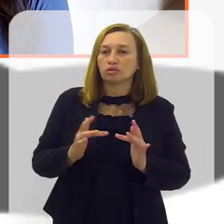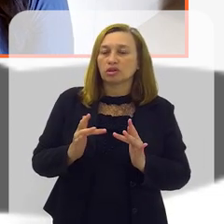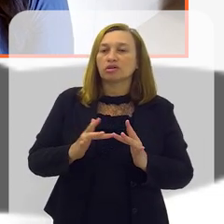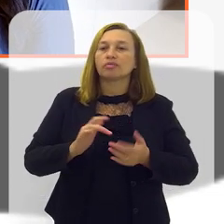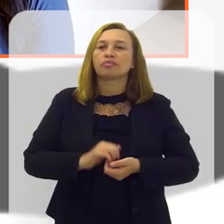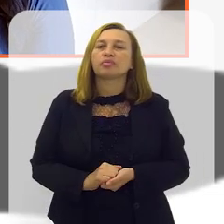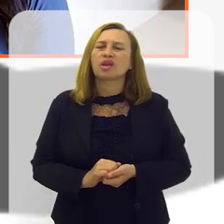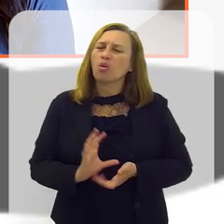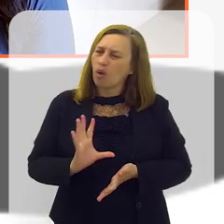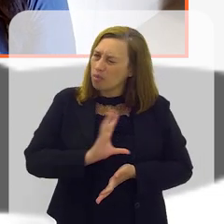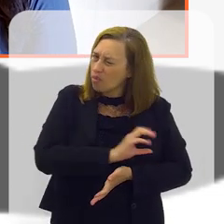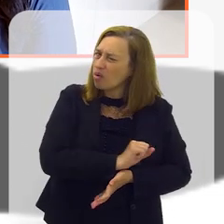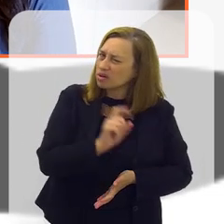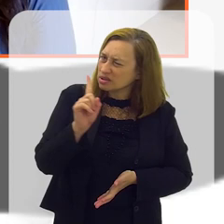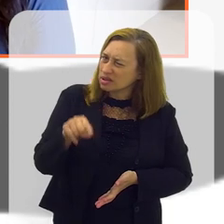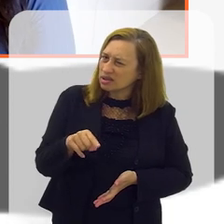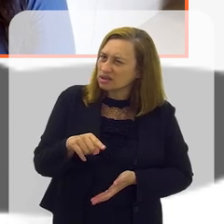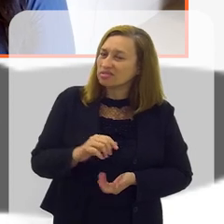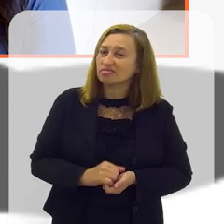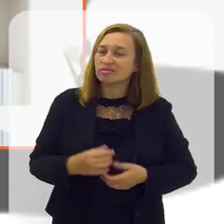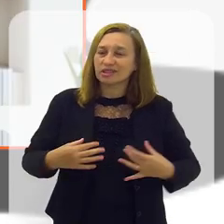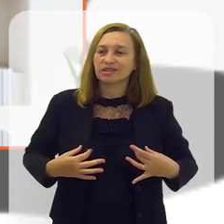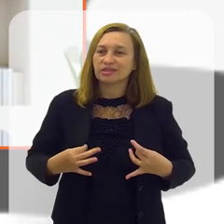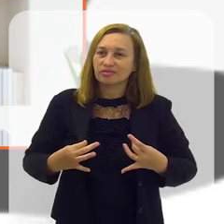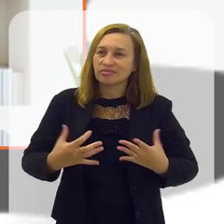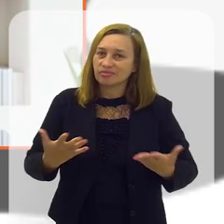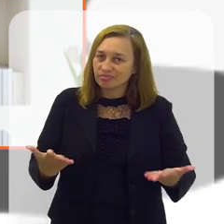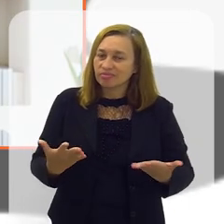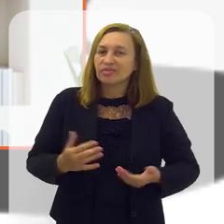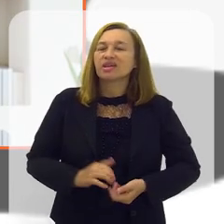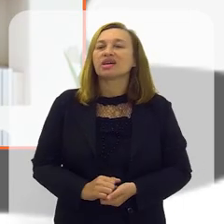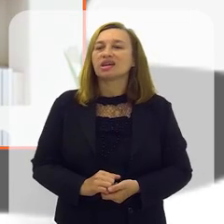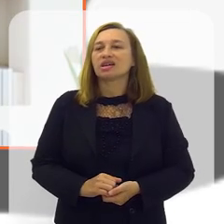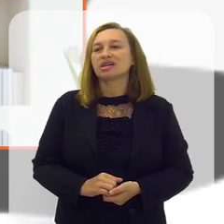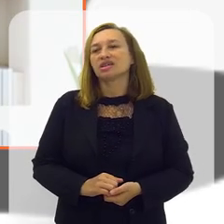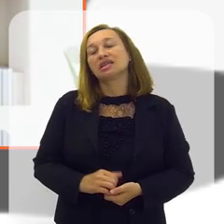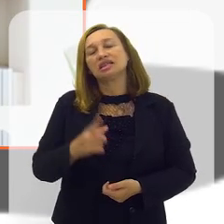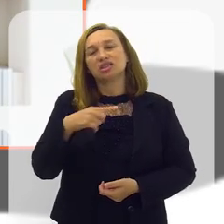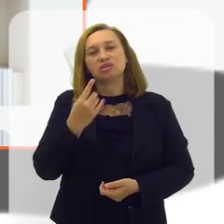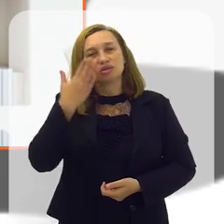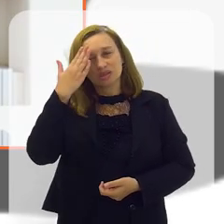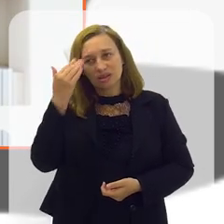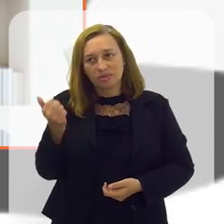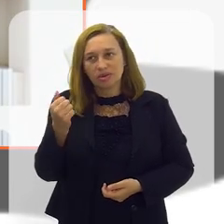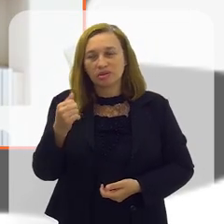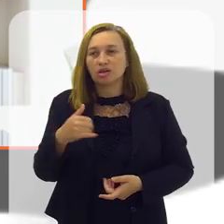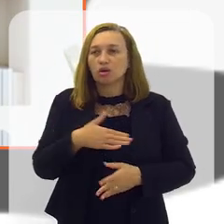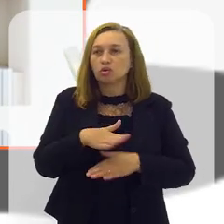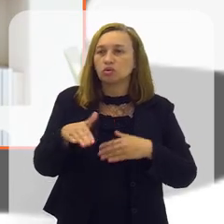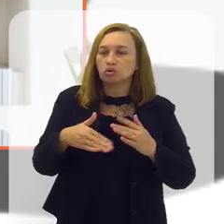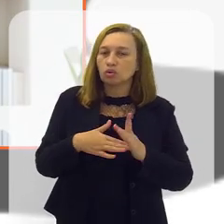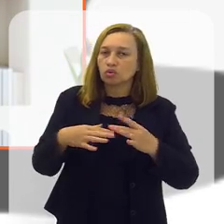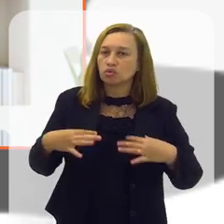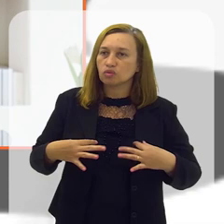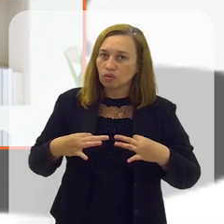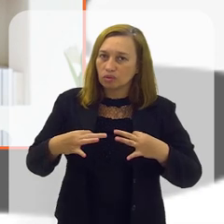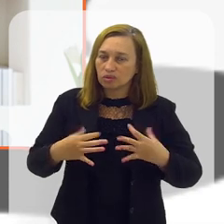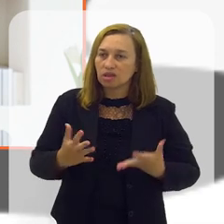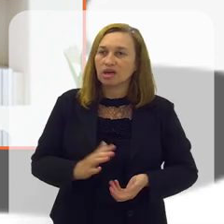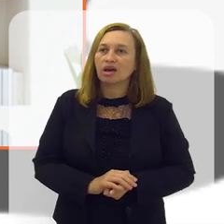contato. É um amor, né? Uma disponibilidade enorme. E nós sabendo que são